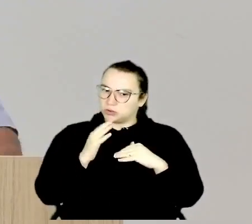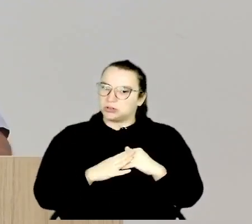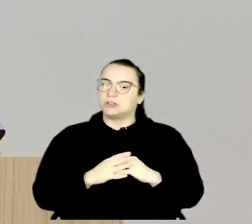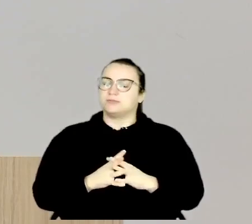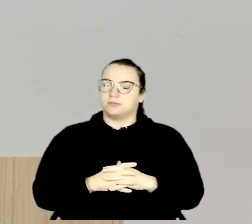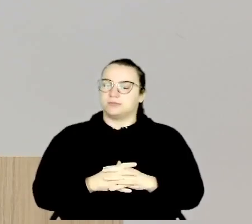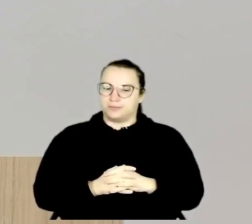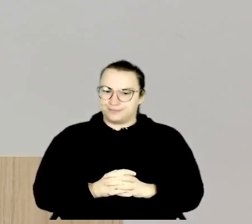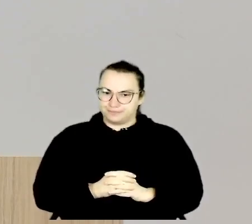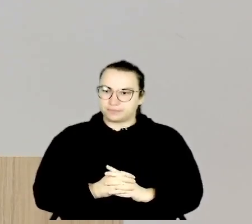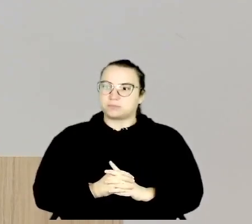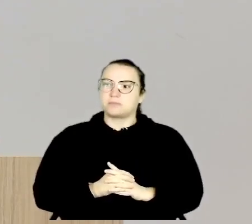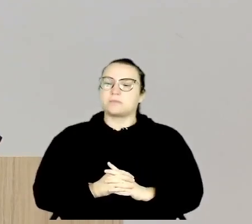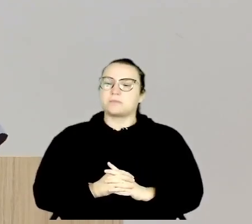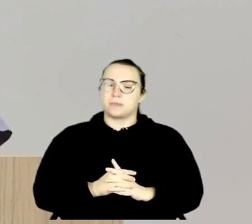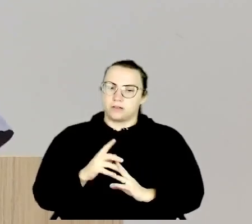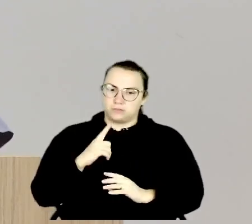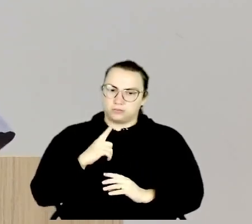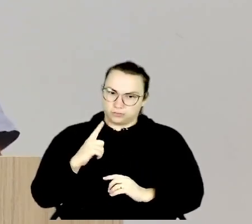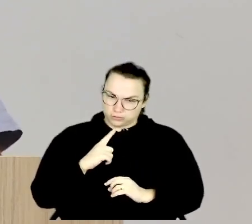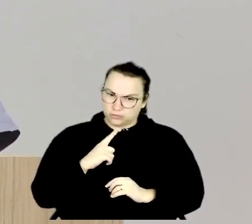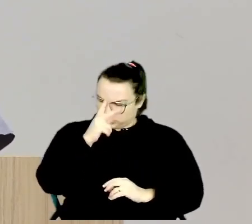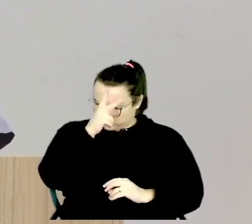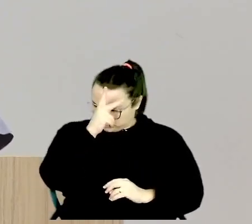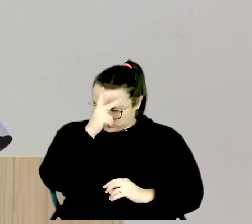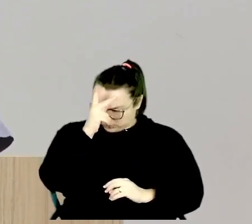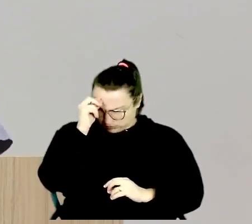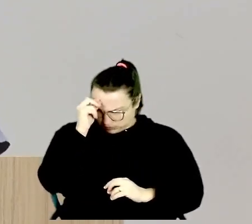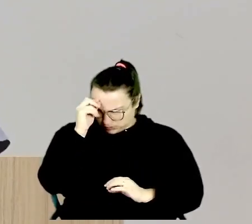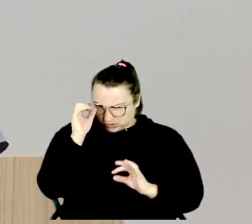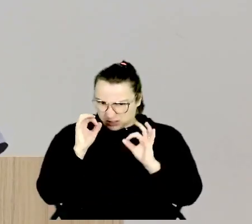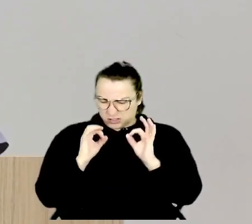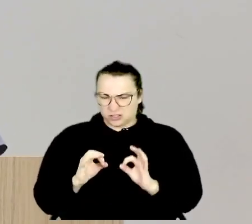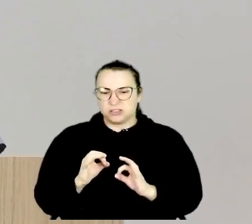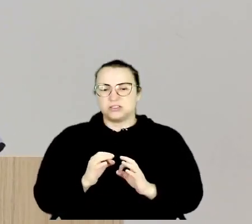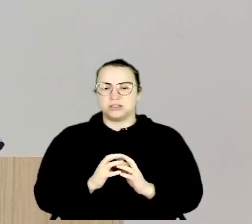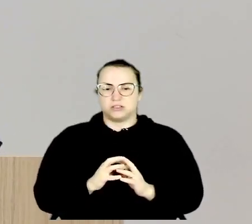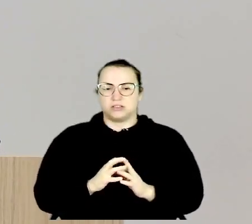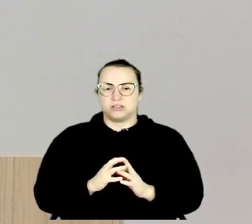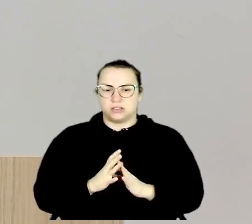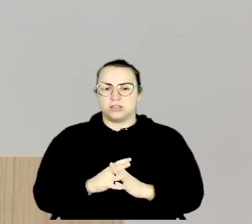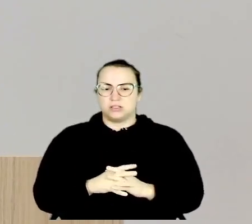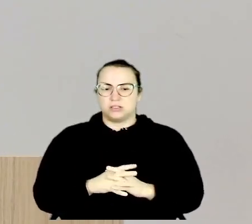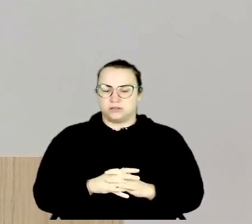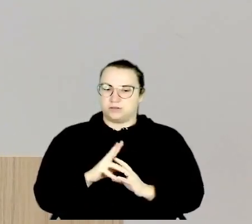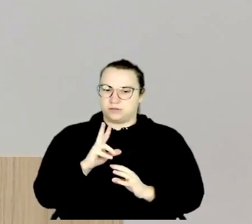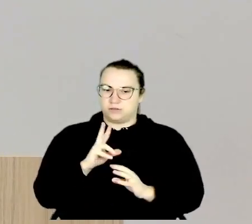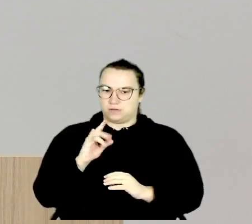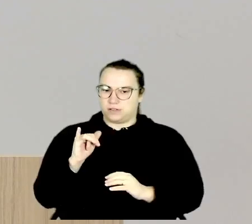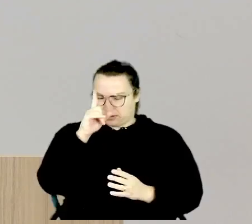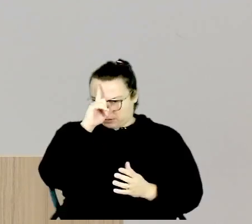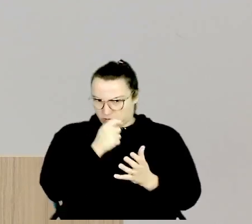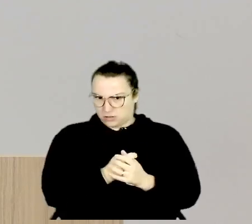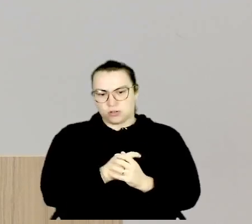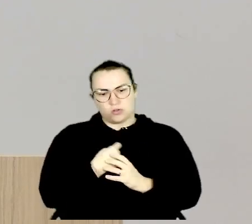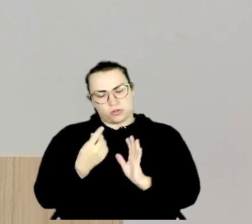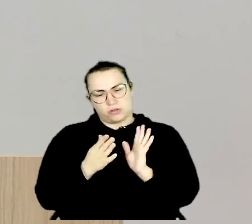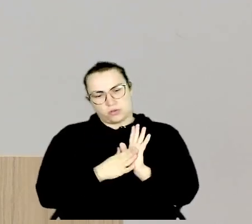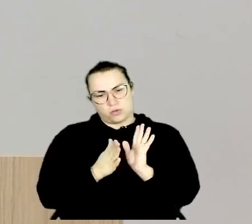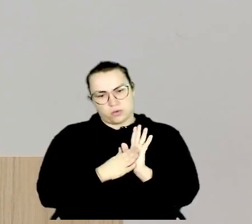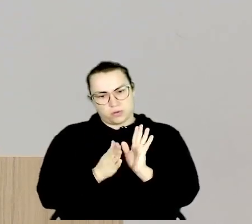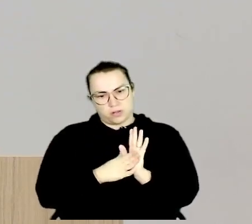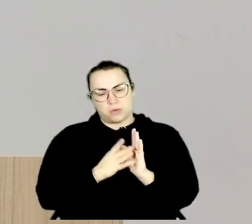quando chegar na mão do Executivo, o Executivo vai ter que agir, ou senão nós vamos cobrar, ou porque não